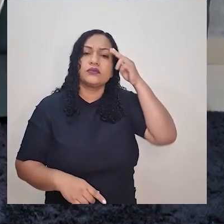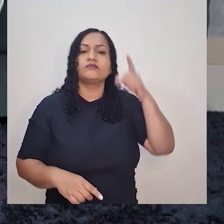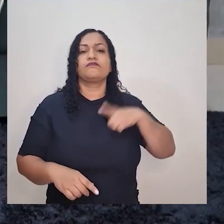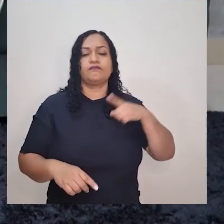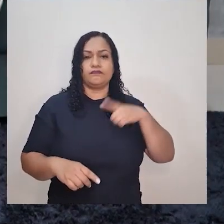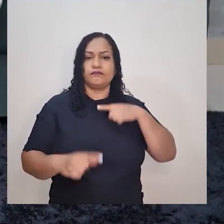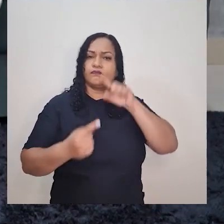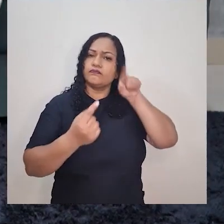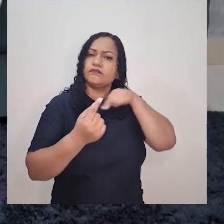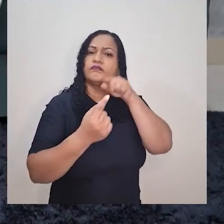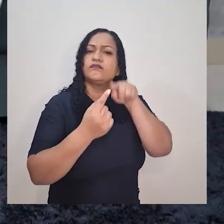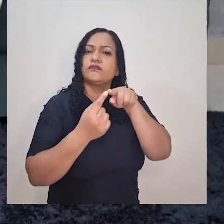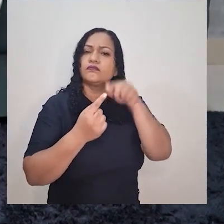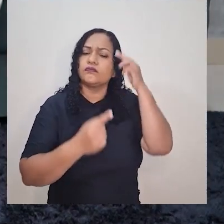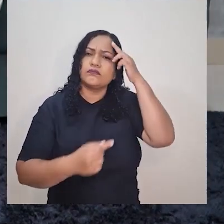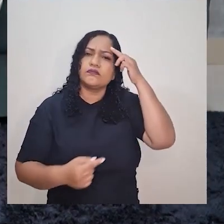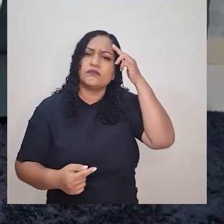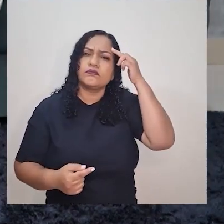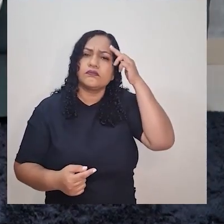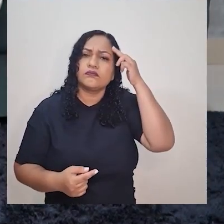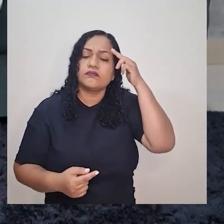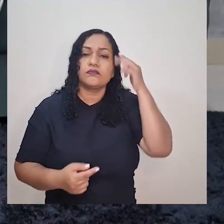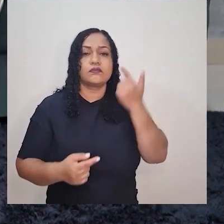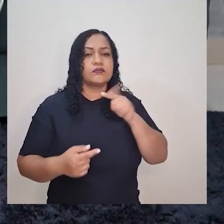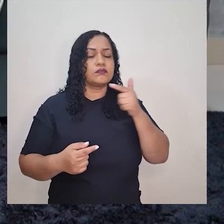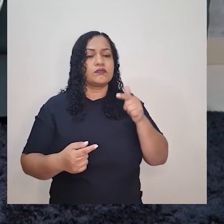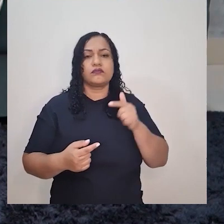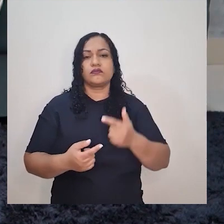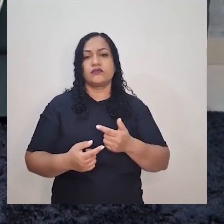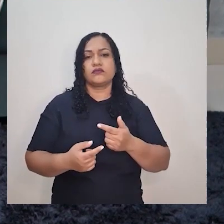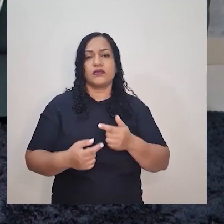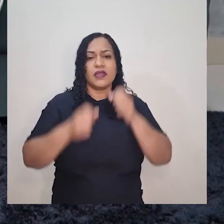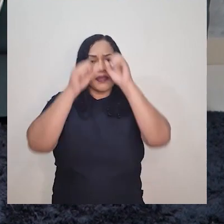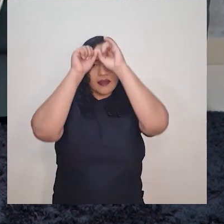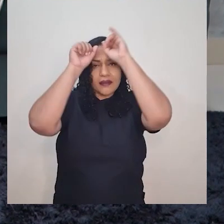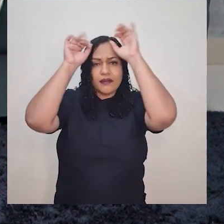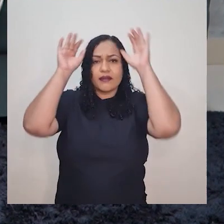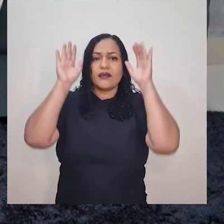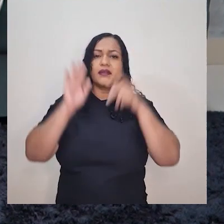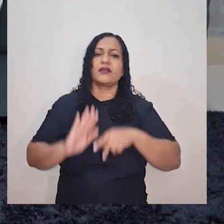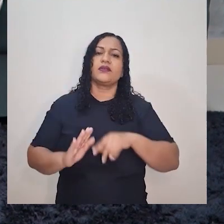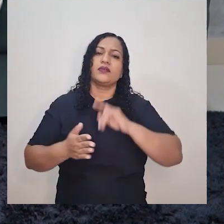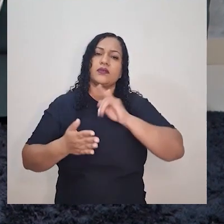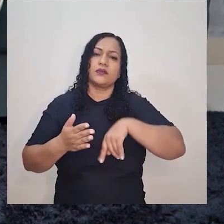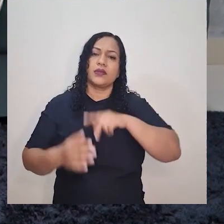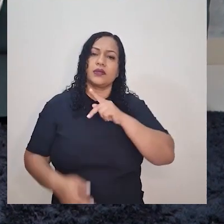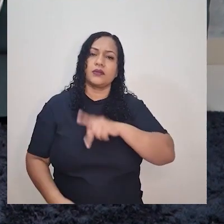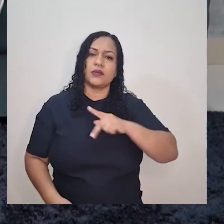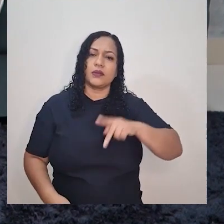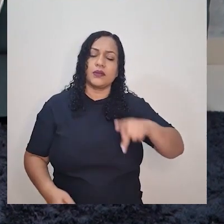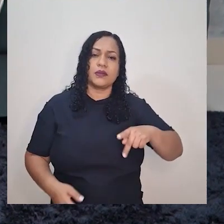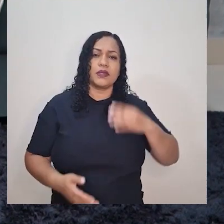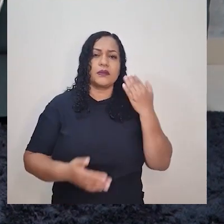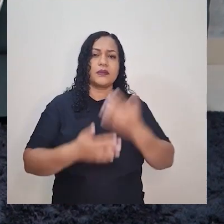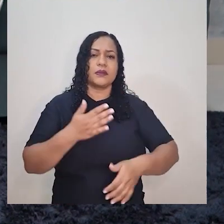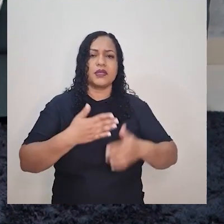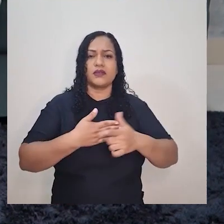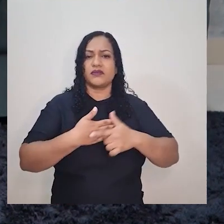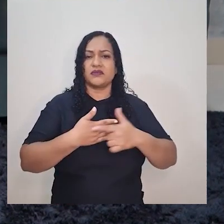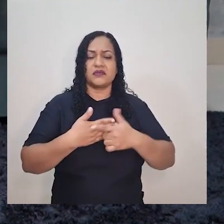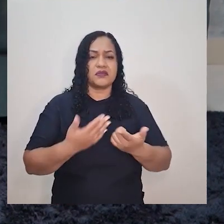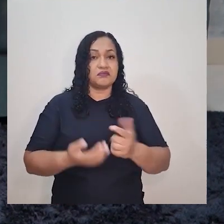de ter um ideal. A escola, se ela não tiver um ideal, e se isso não estiver claro no projeto político-pedagógico, ela perde a sua função. E